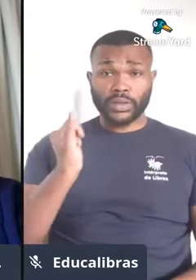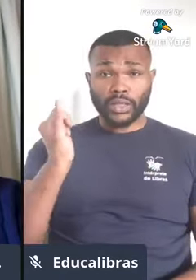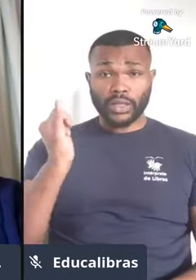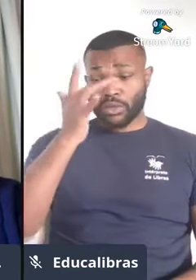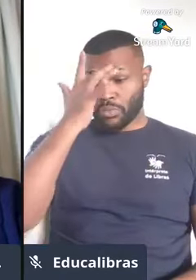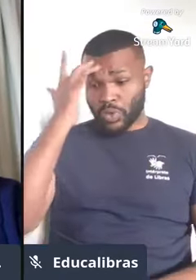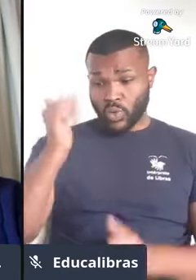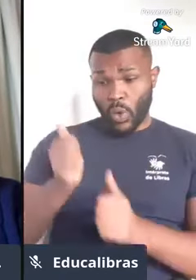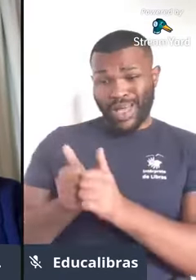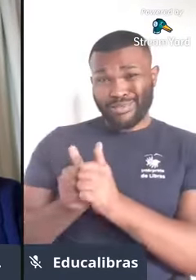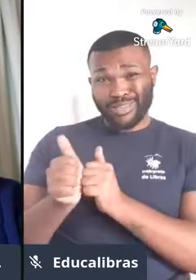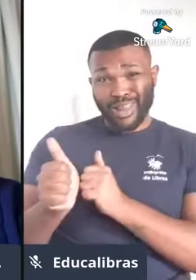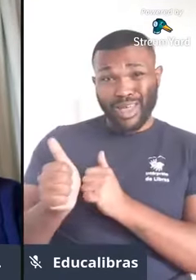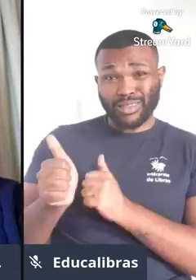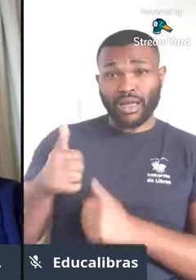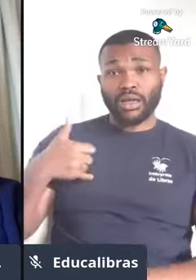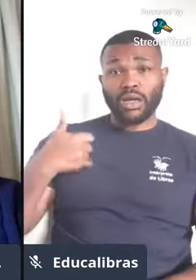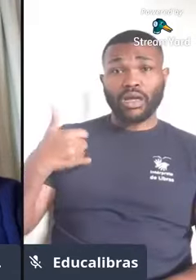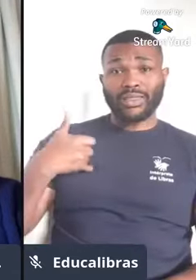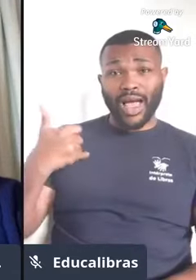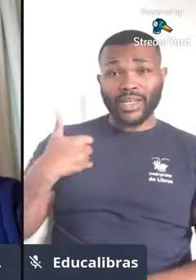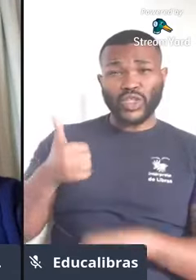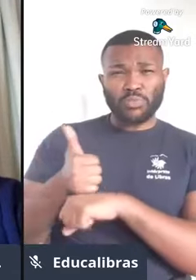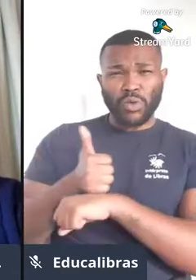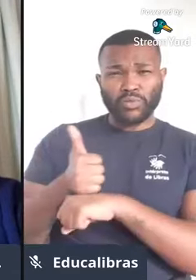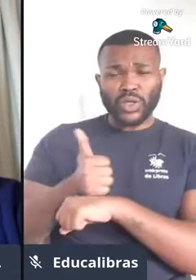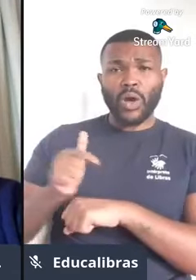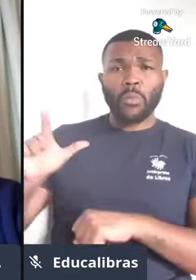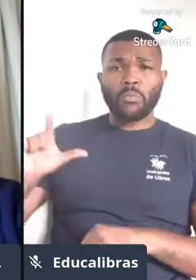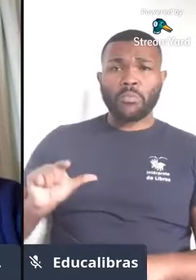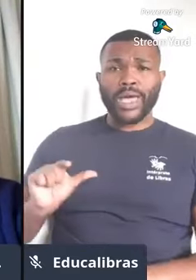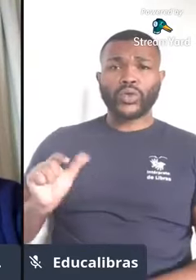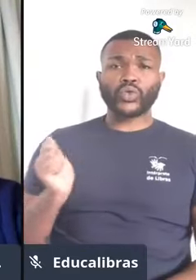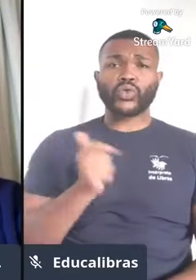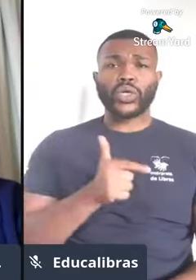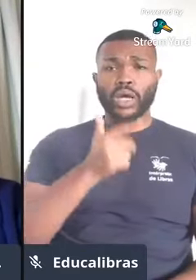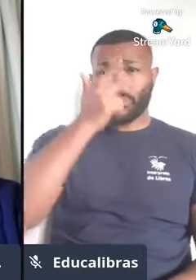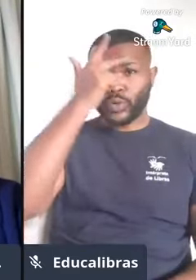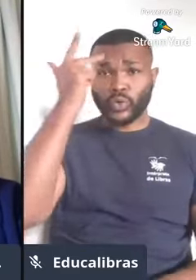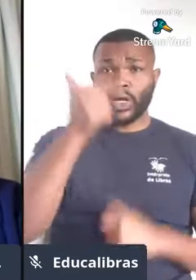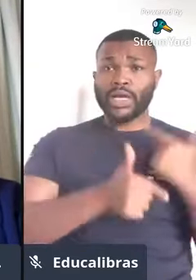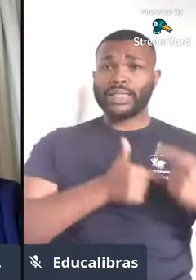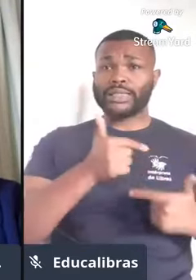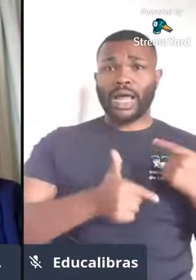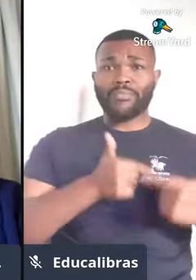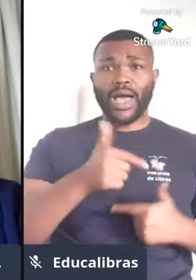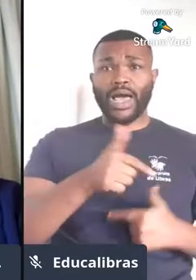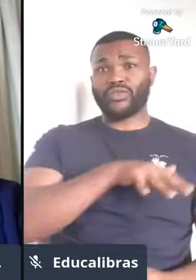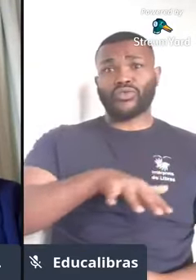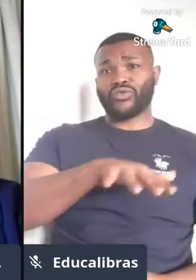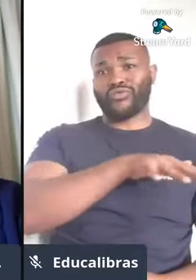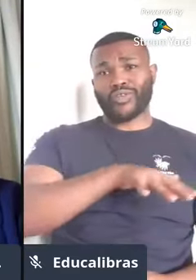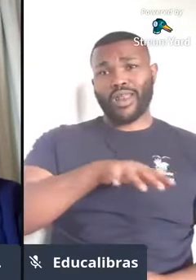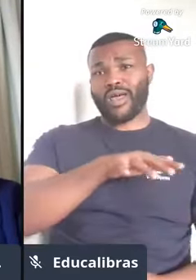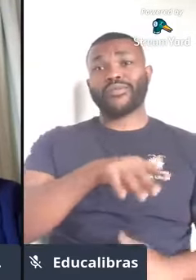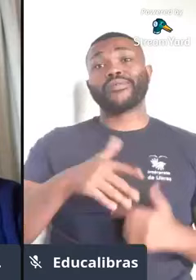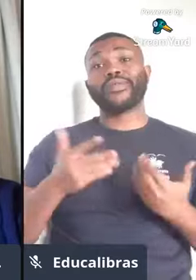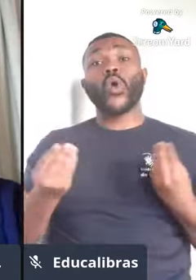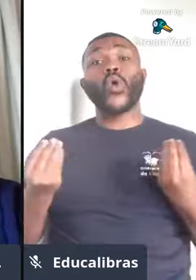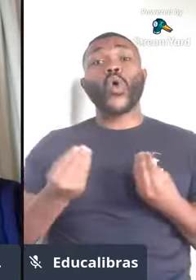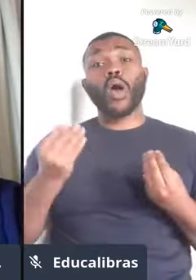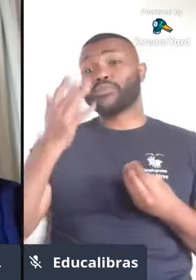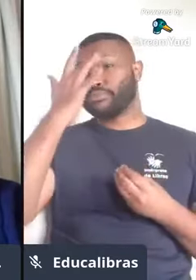ela é muito mais curta do que a vida útil de um trabalhador de um modo geral. E aí como é que ficaria a situação da pessoa com